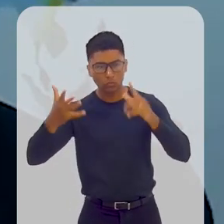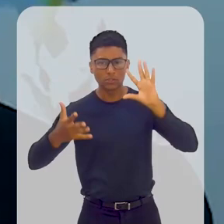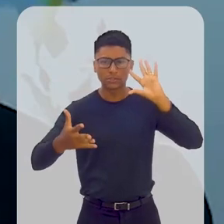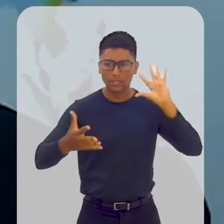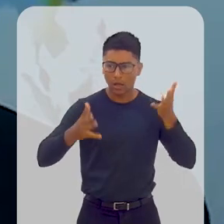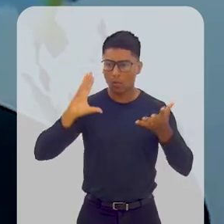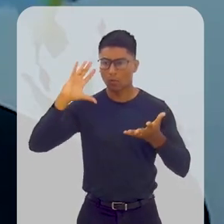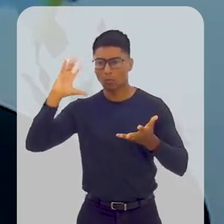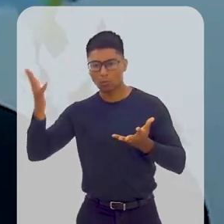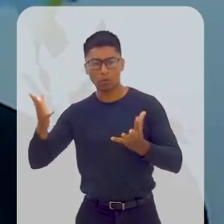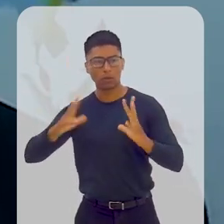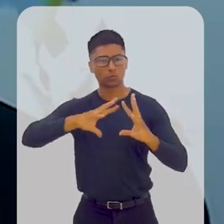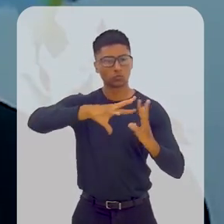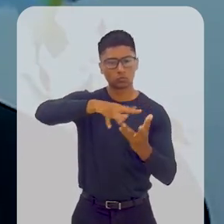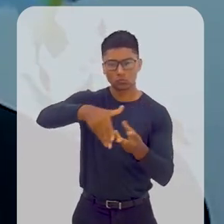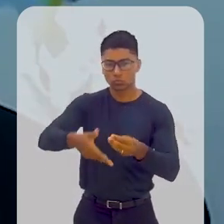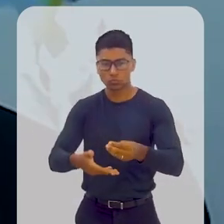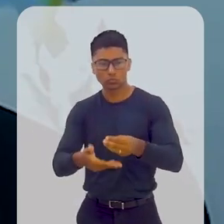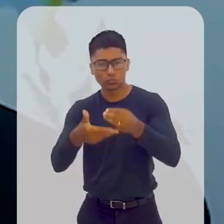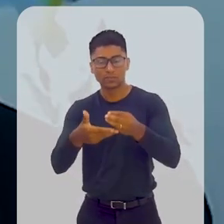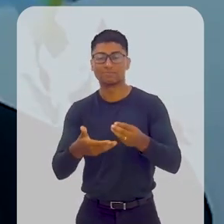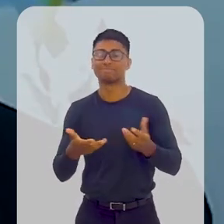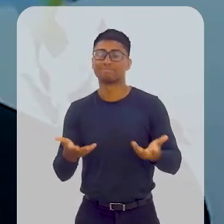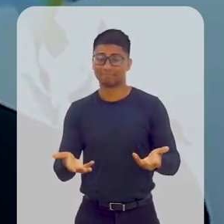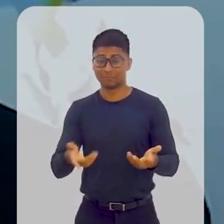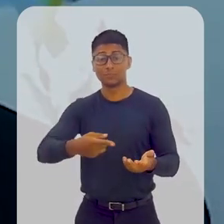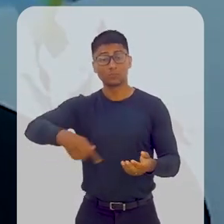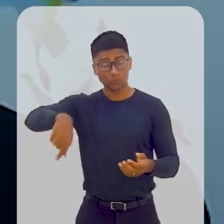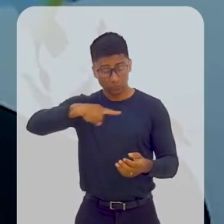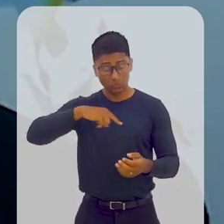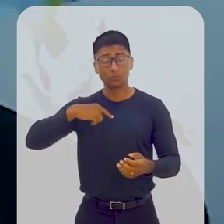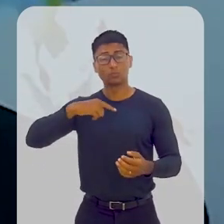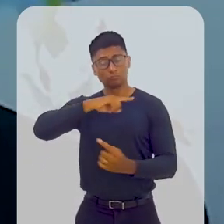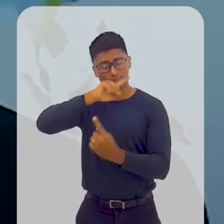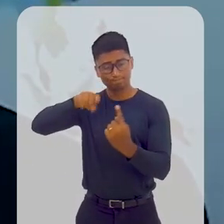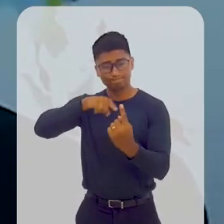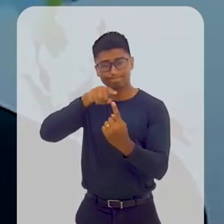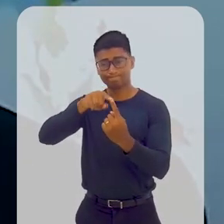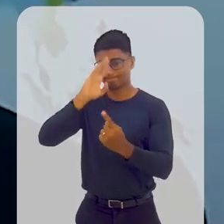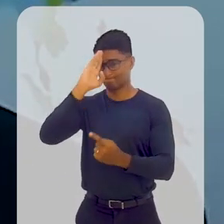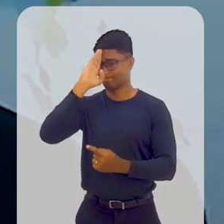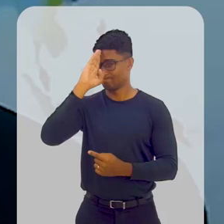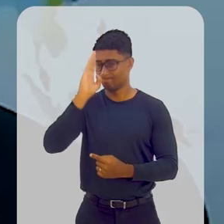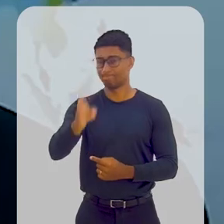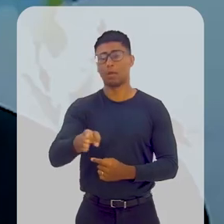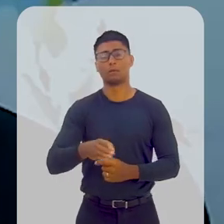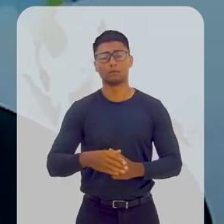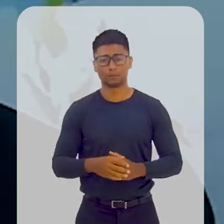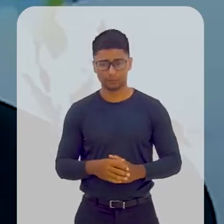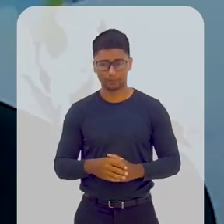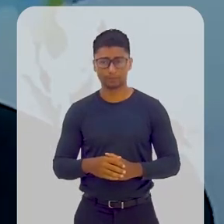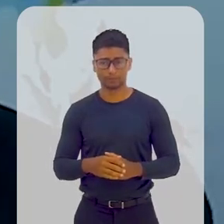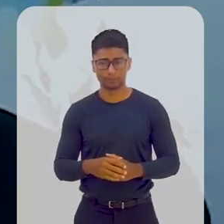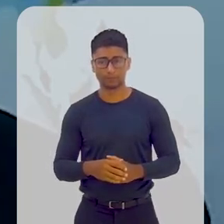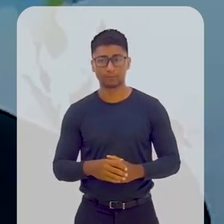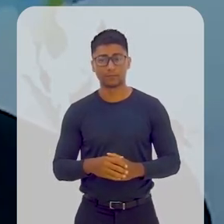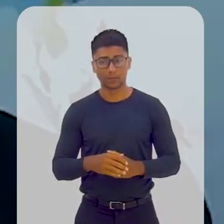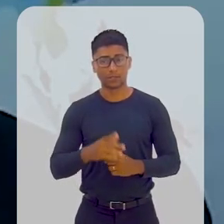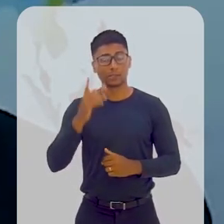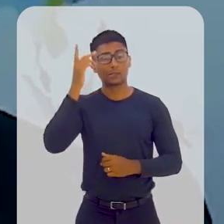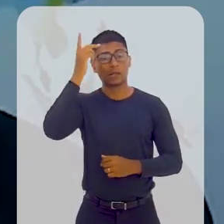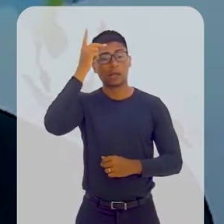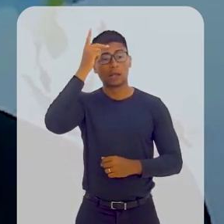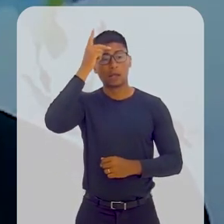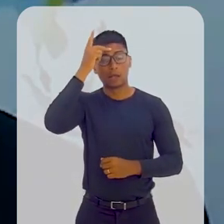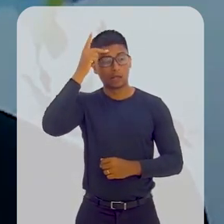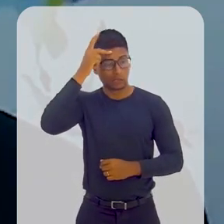inovadoras. Esse é o nosso imperativo, essa é a nossa grande contribuição para se repensar pessoas,